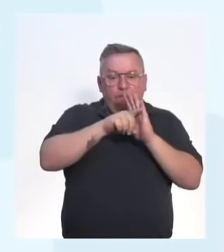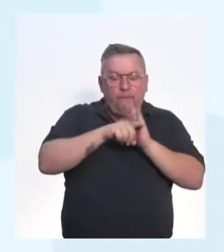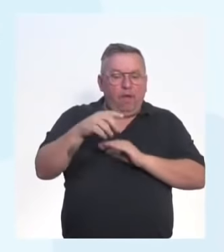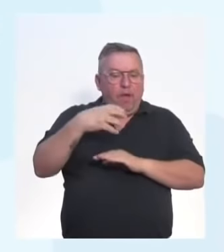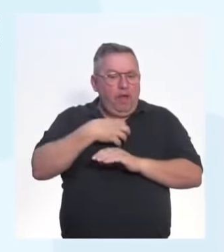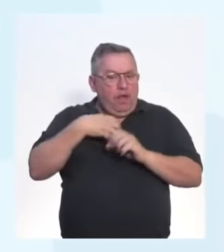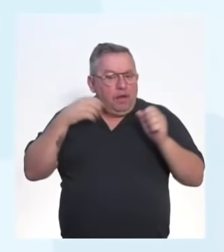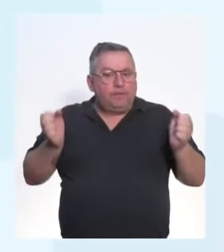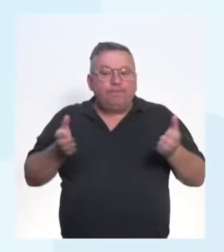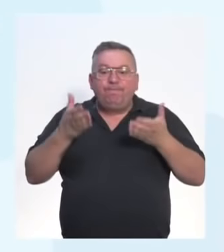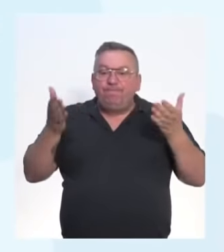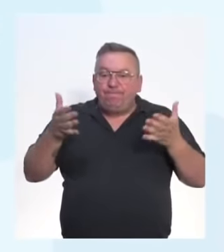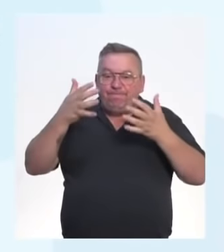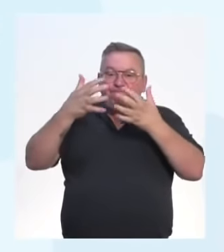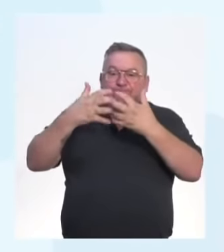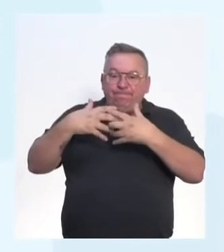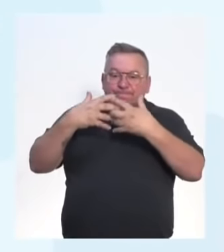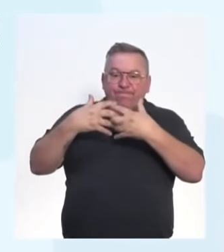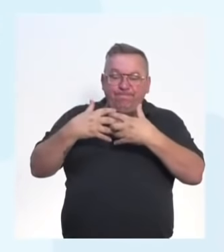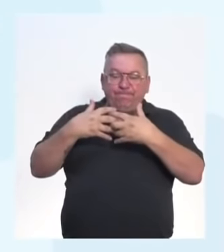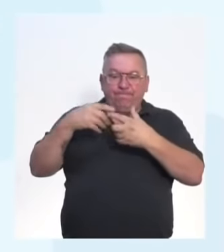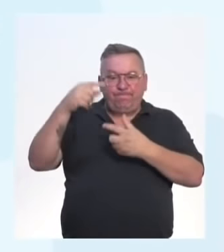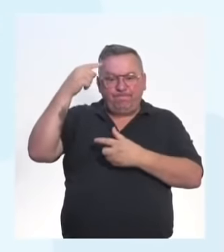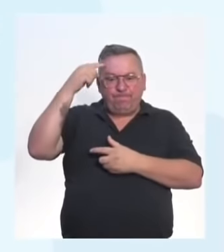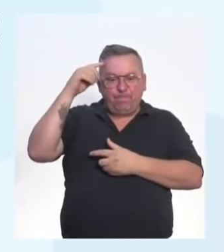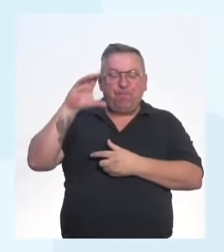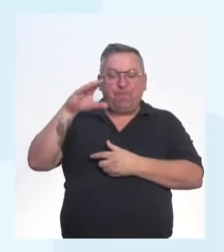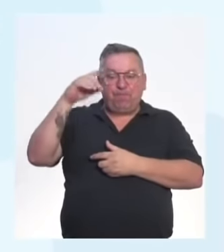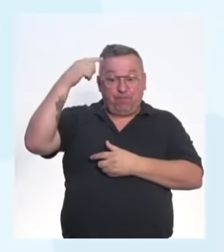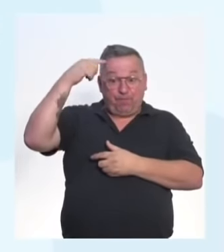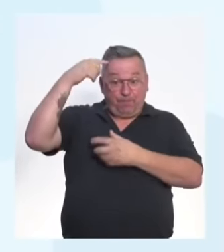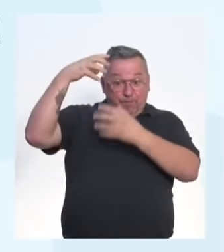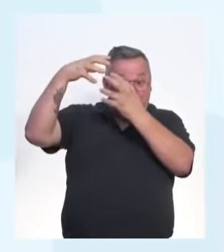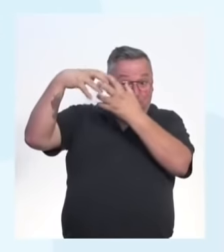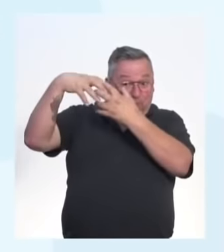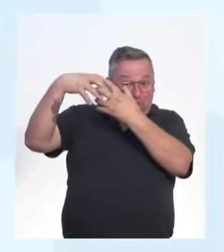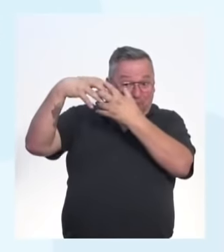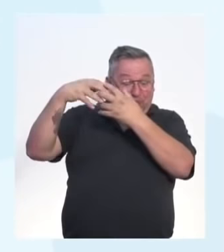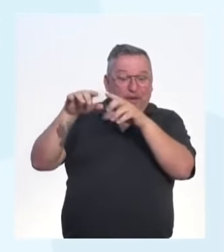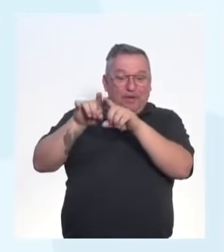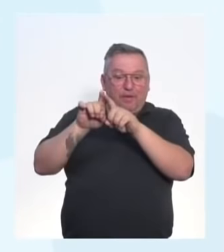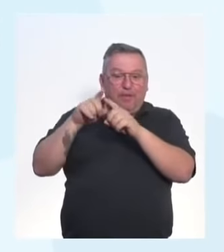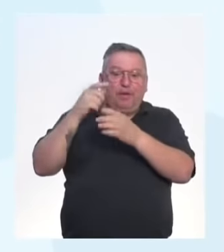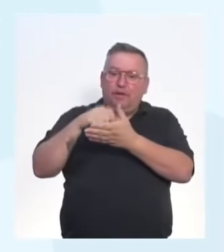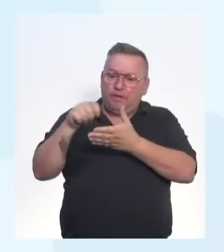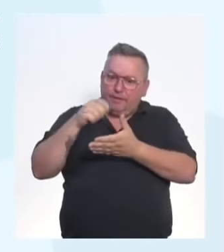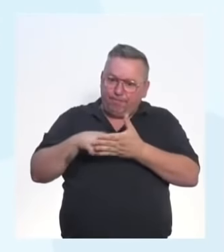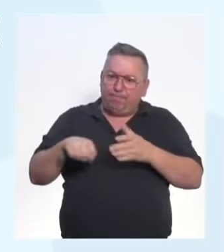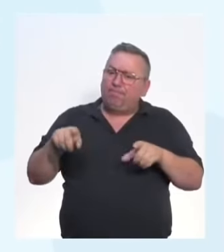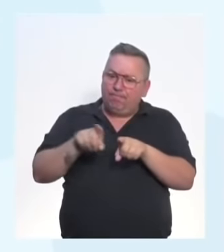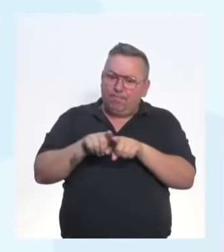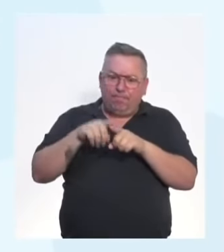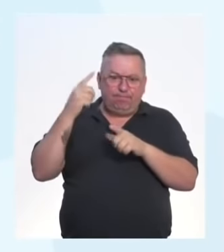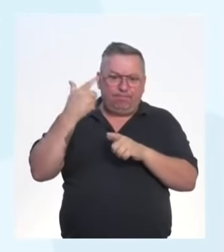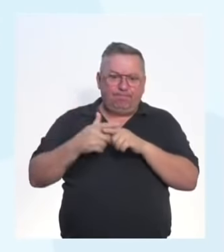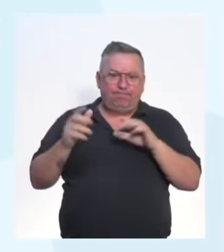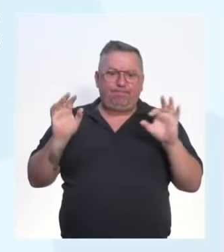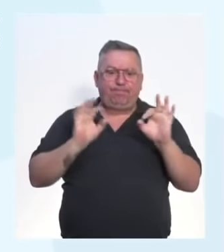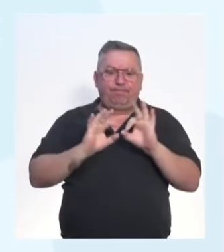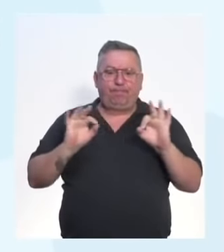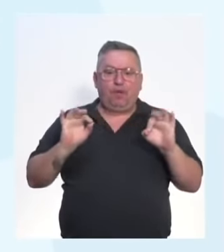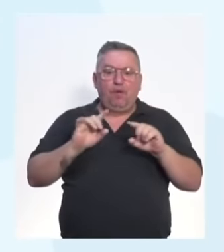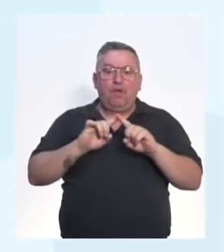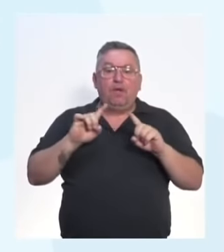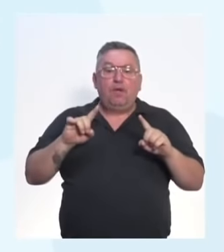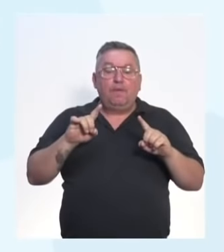estímulo cerebral, né? Vamos falar assim, tá? Ou escritos também, tá? Não tem problema nenhum.